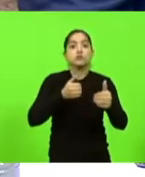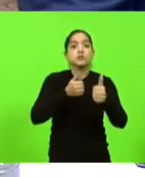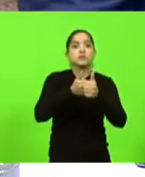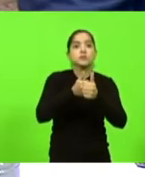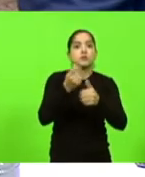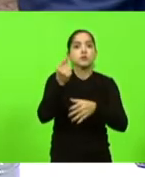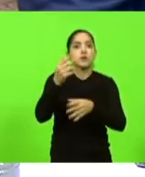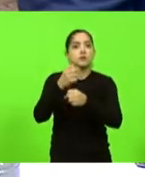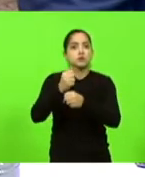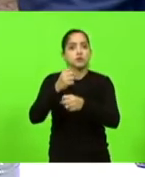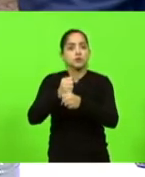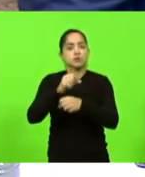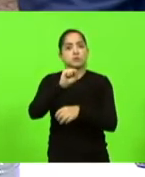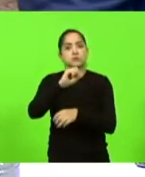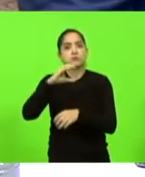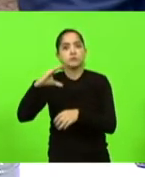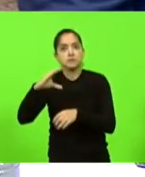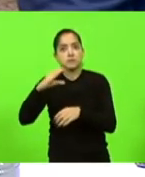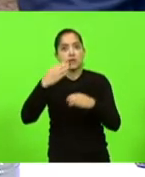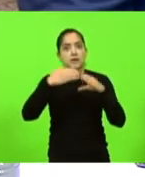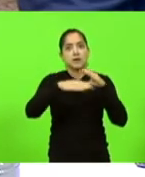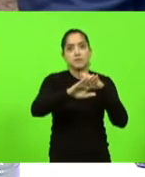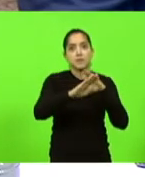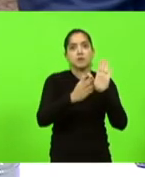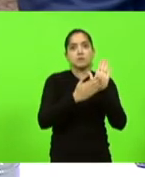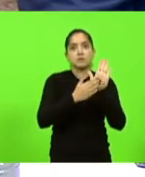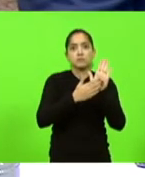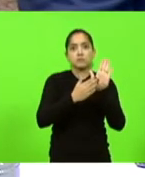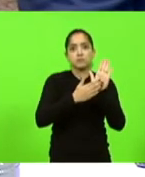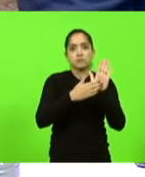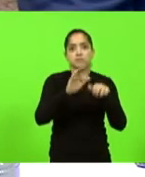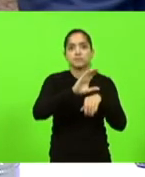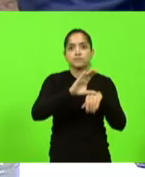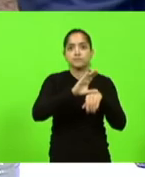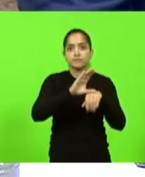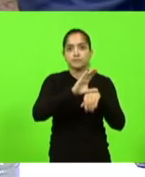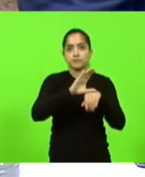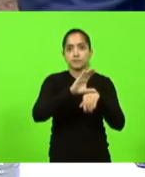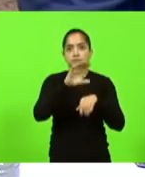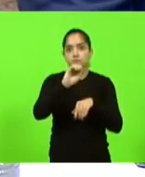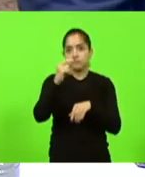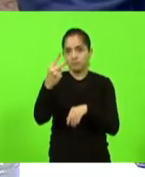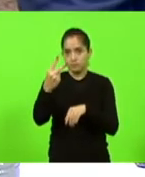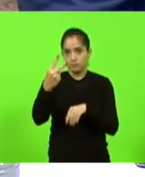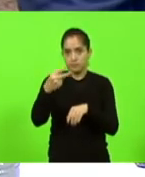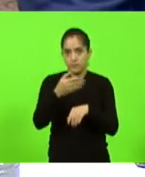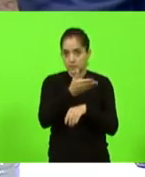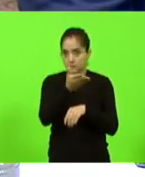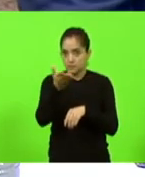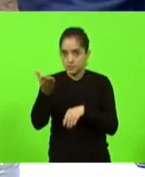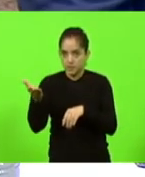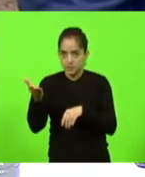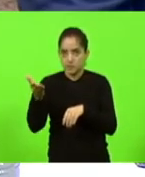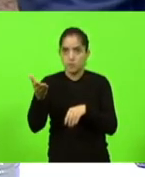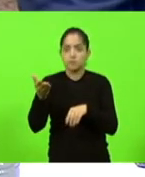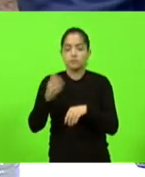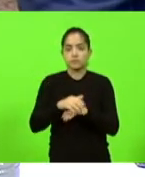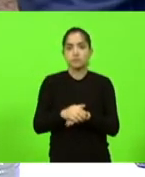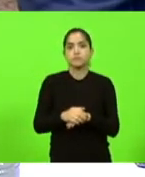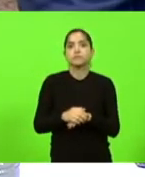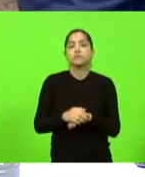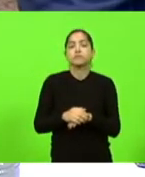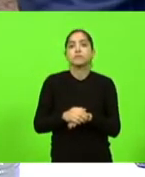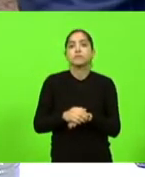Catarina encaminhando manifestação referente à proposta de emenda constitucional 02. Está aqui, ó, senhores catarinenses, é o expediente do dia da